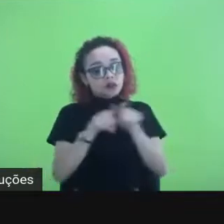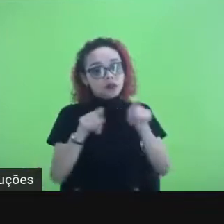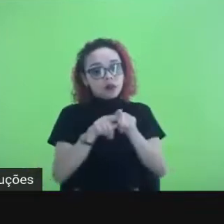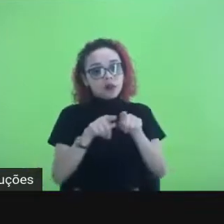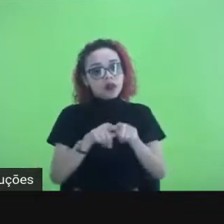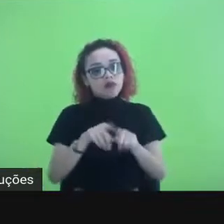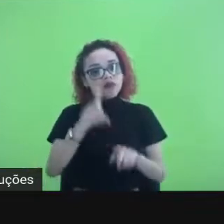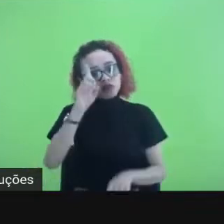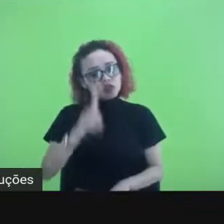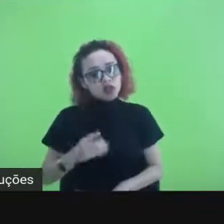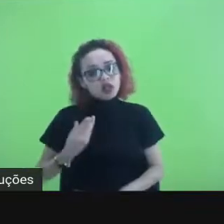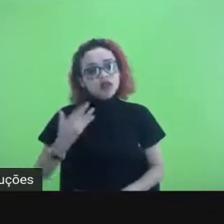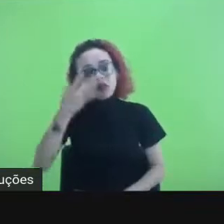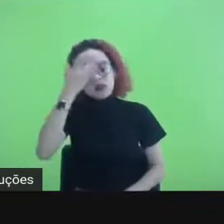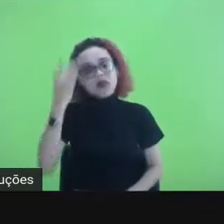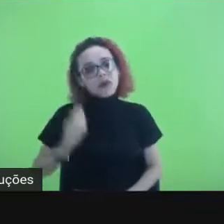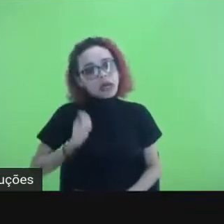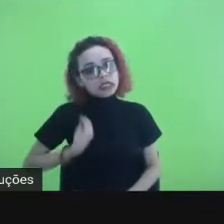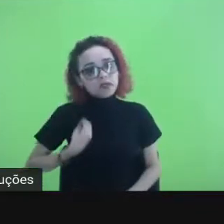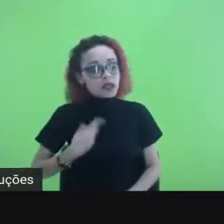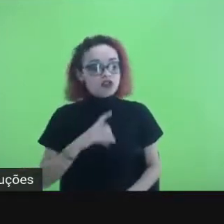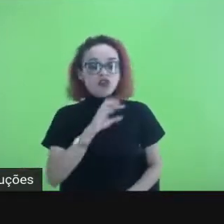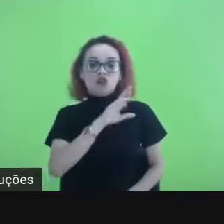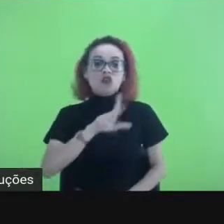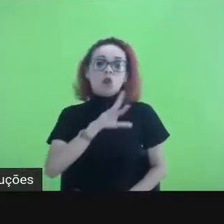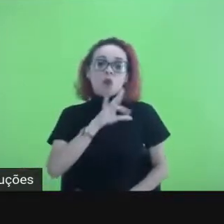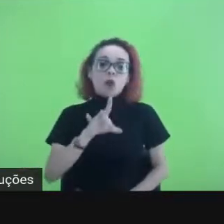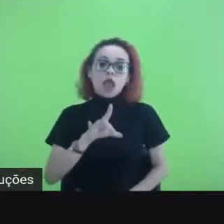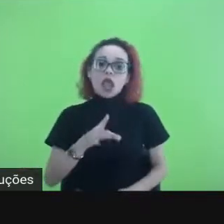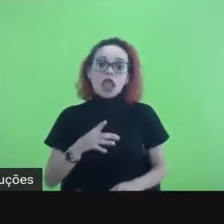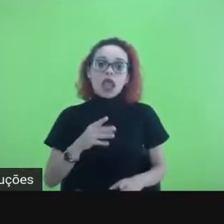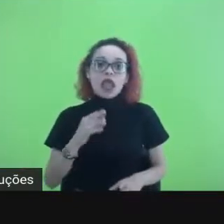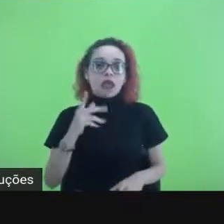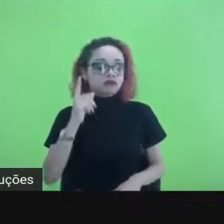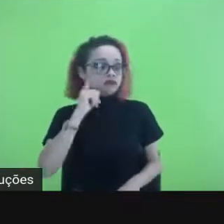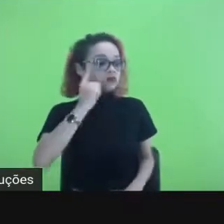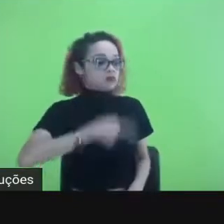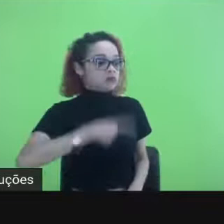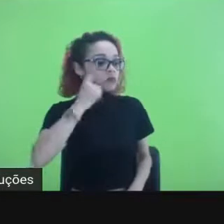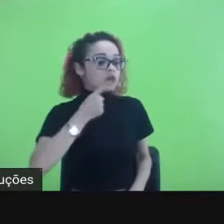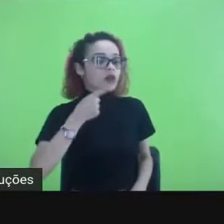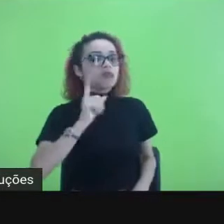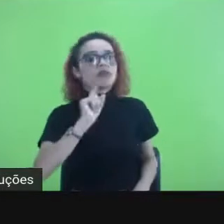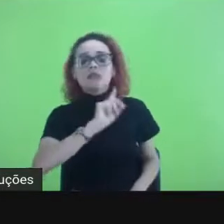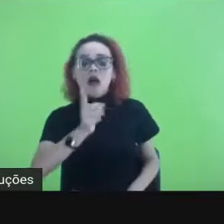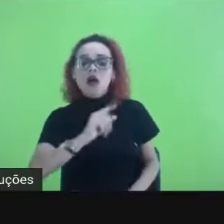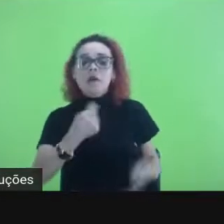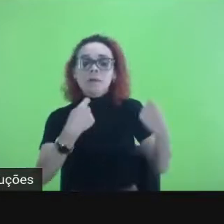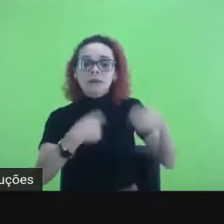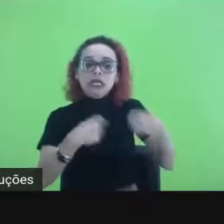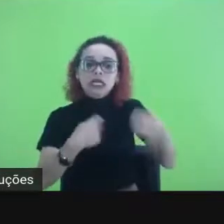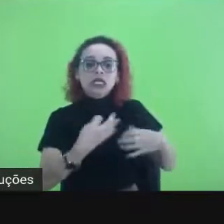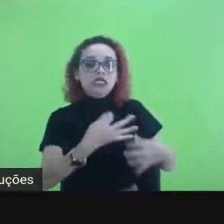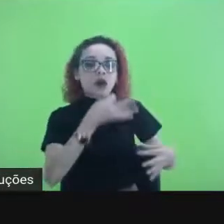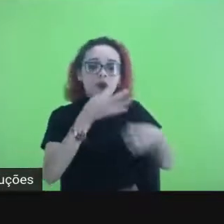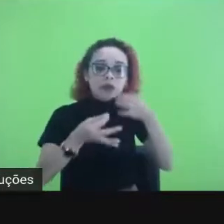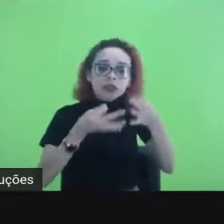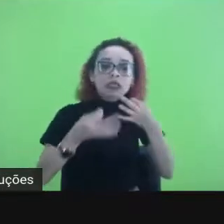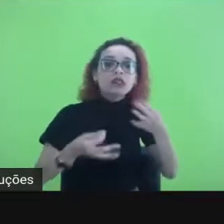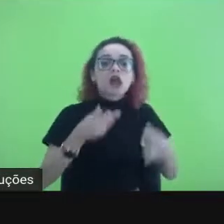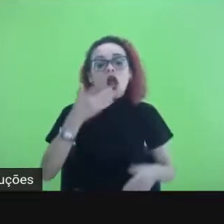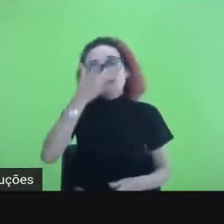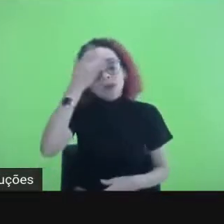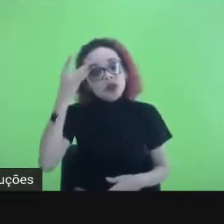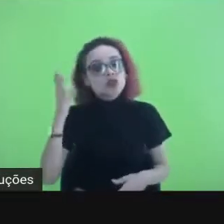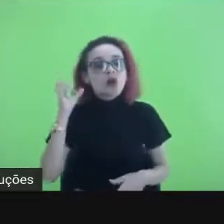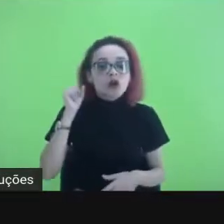não um ser feito de cima para baixo, né, dentro da arquitetura do urbanismo a gente trabalha muito com